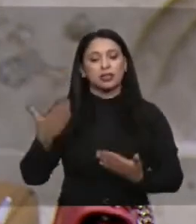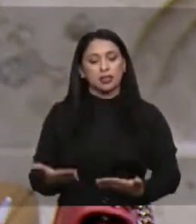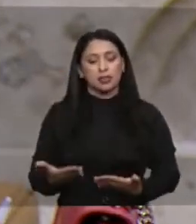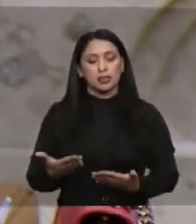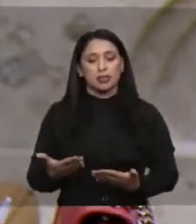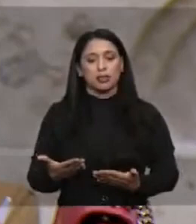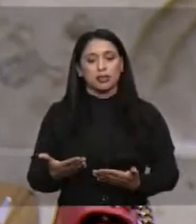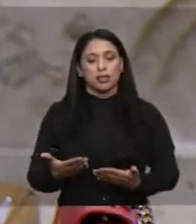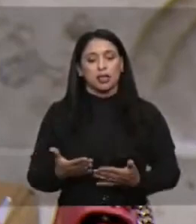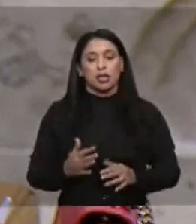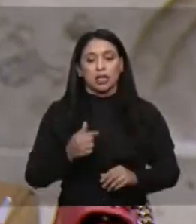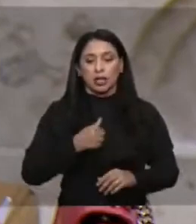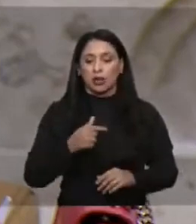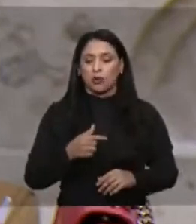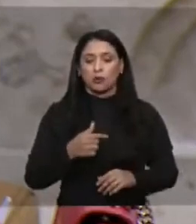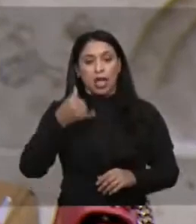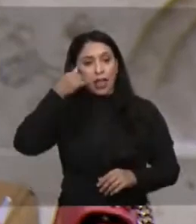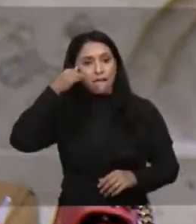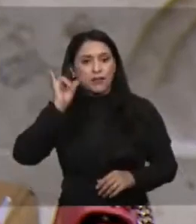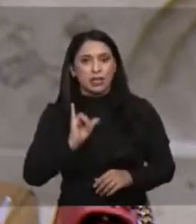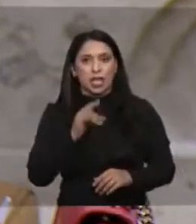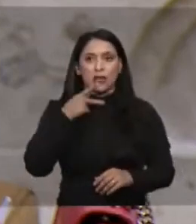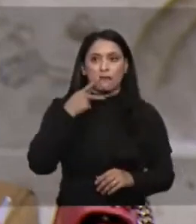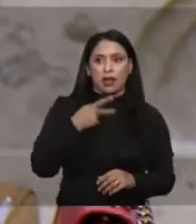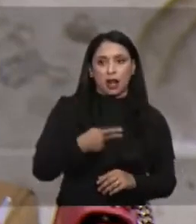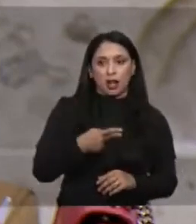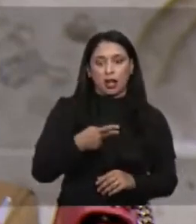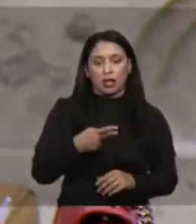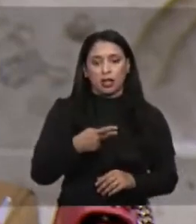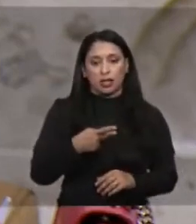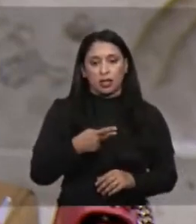que evitei falar determinados